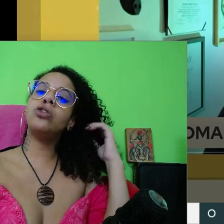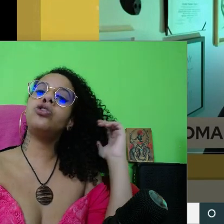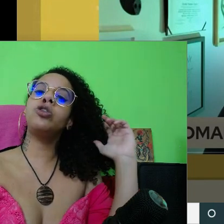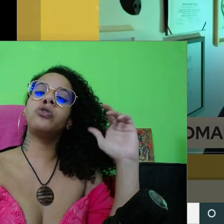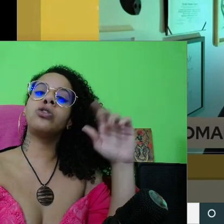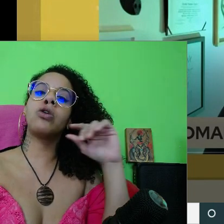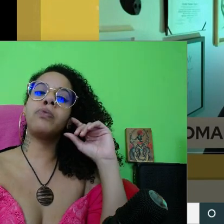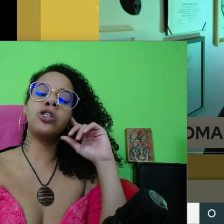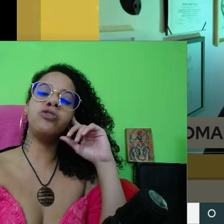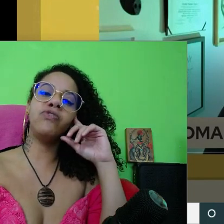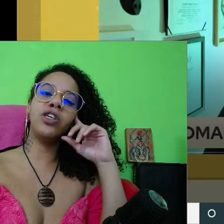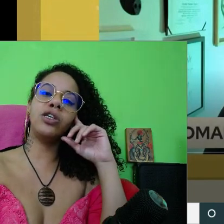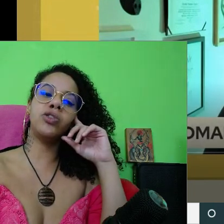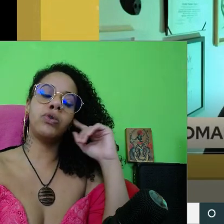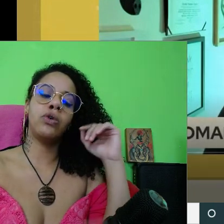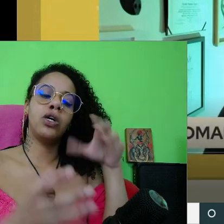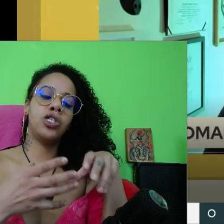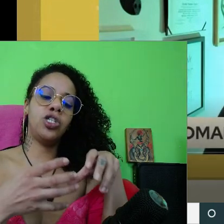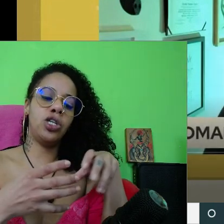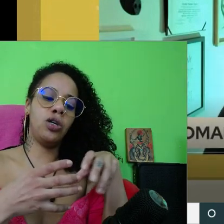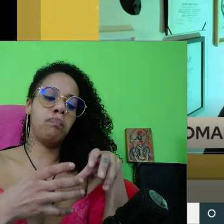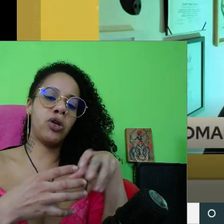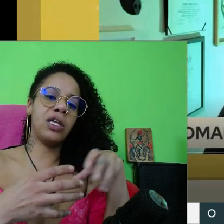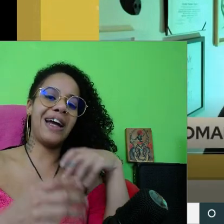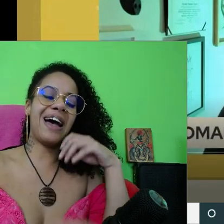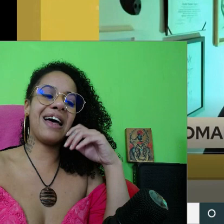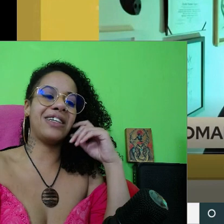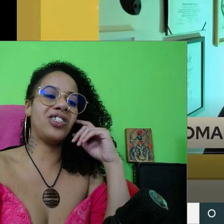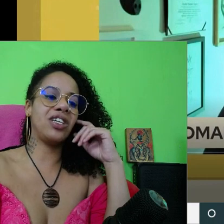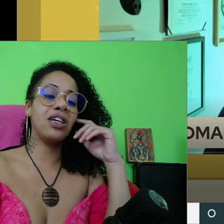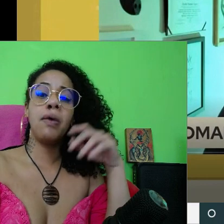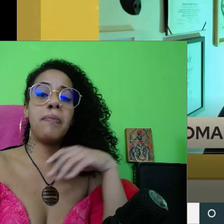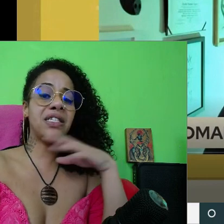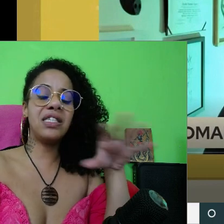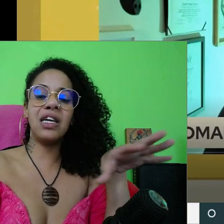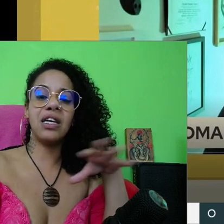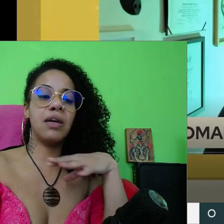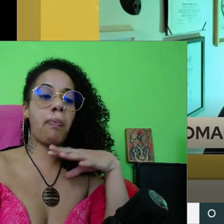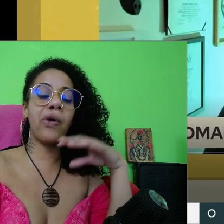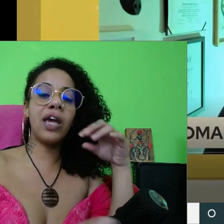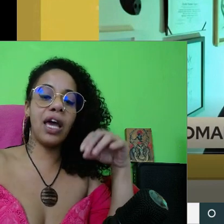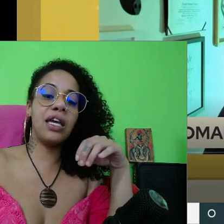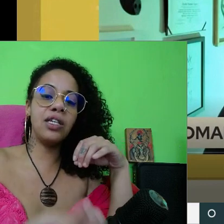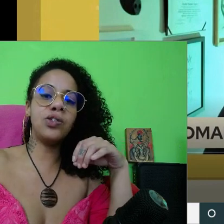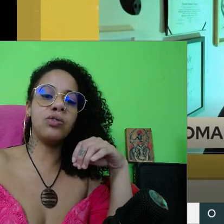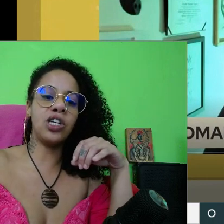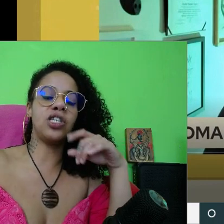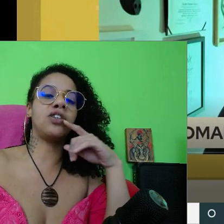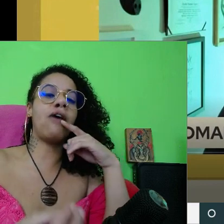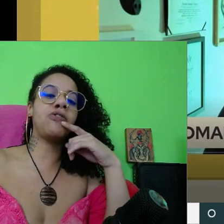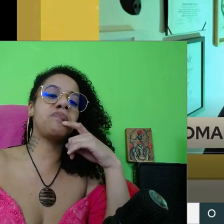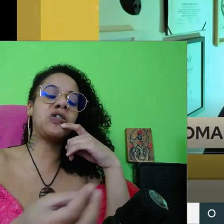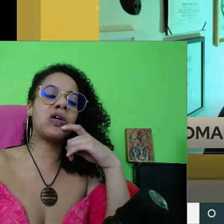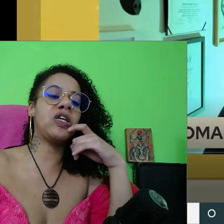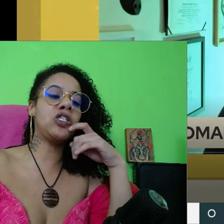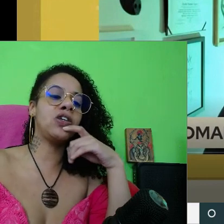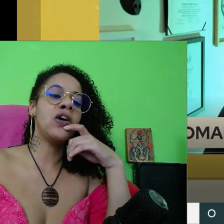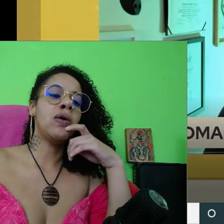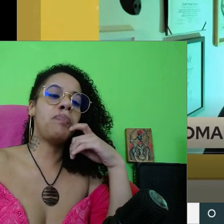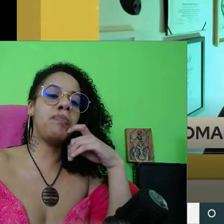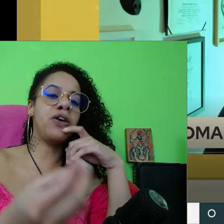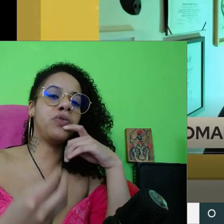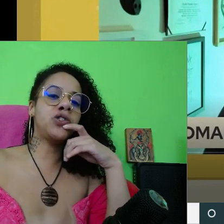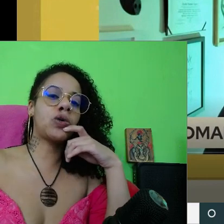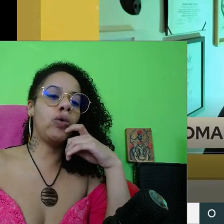todo tipo de corporativismo de broderagem mas assim porque isso gente automaticamente